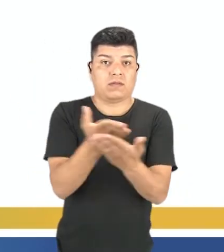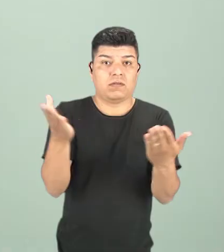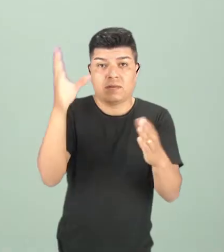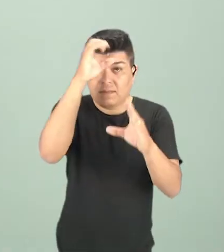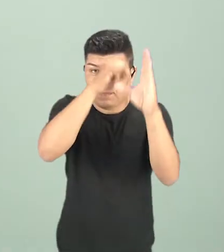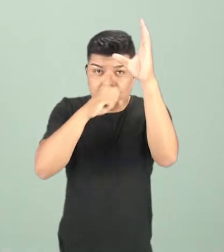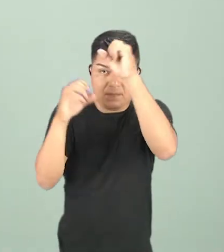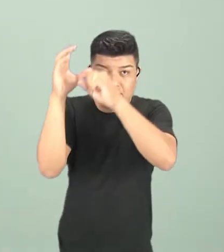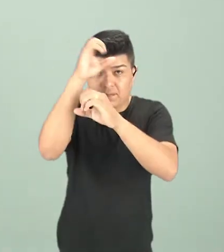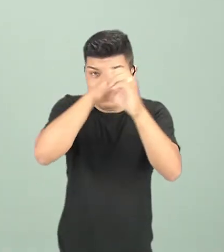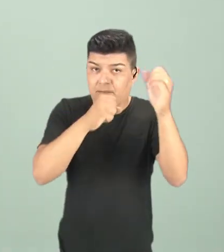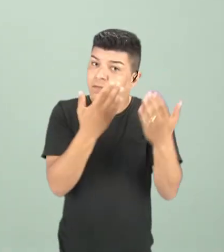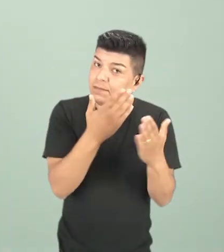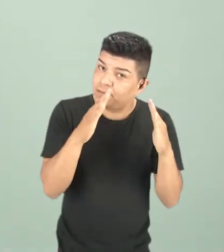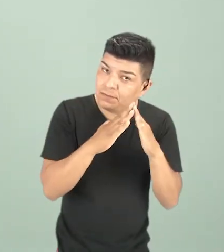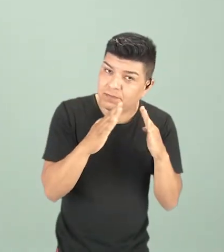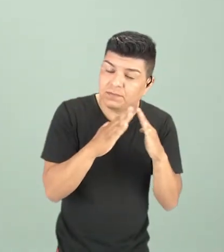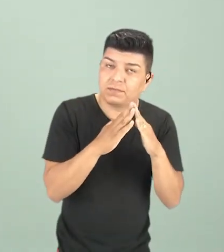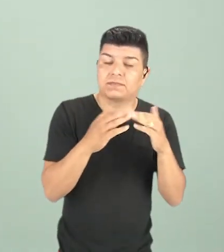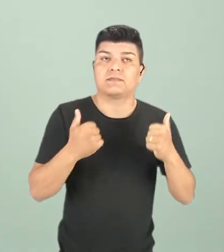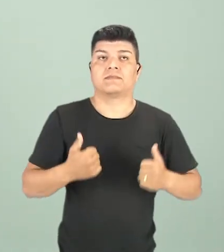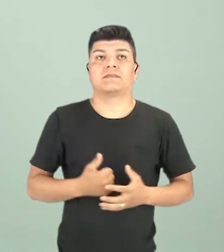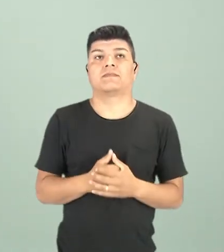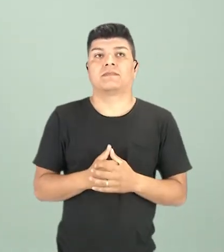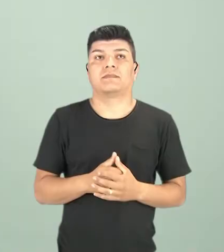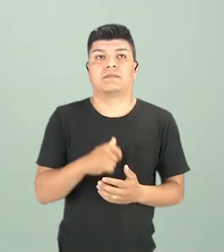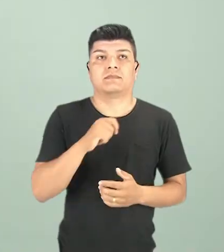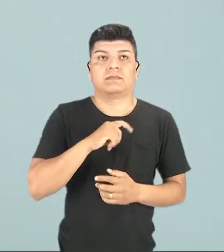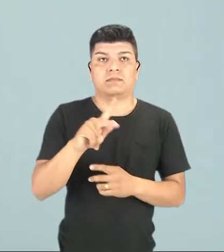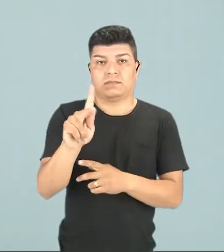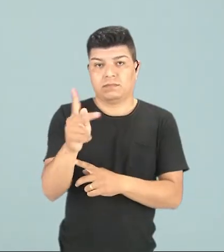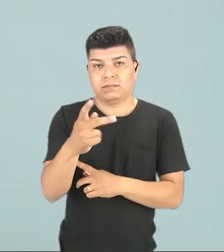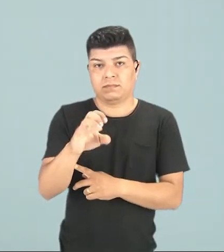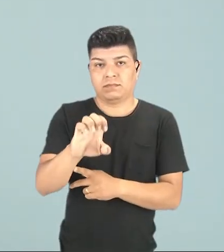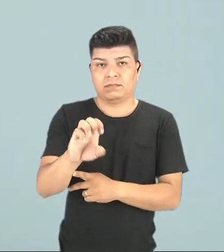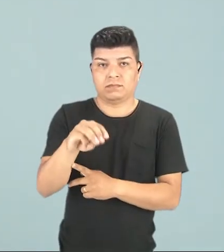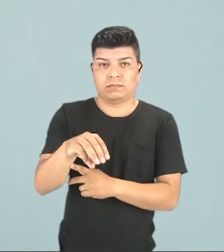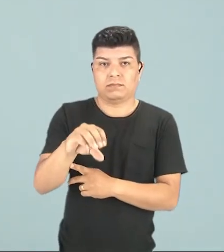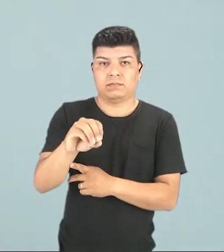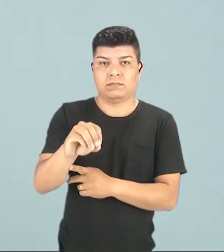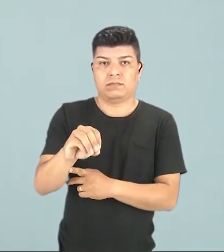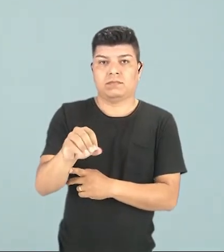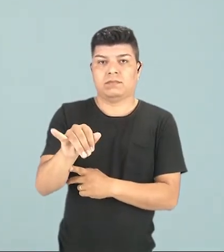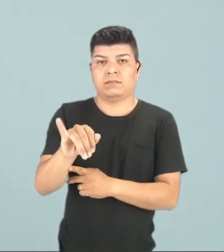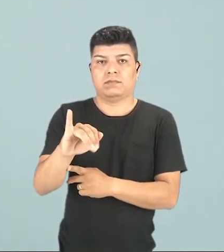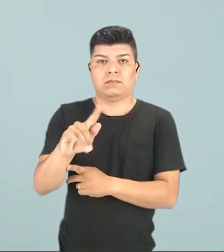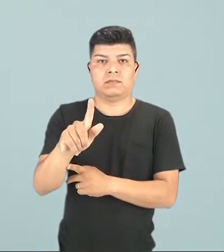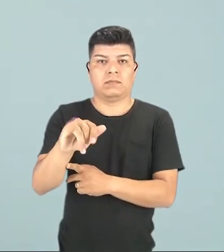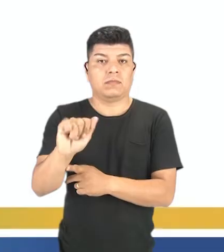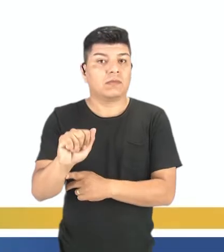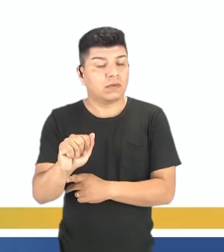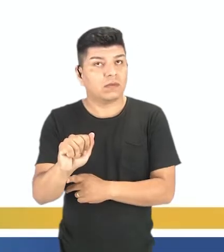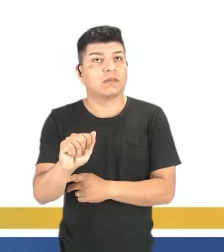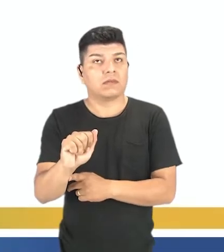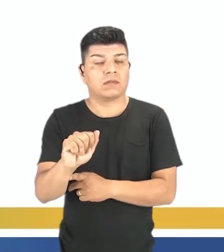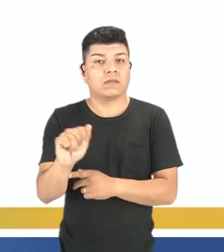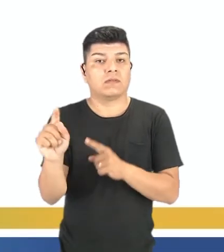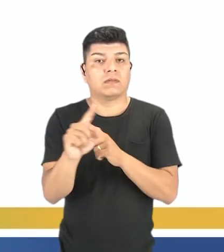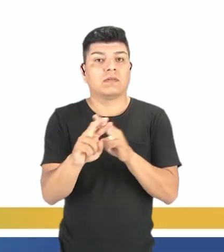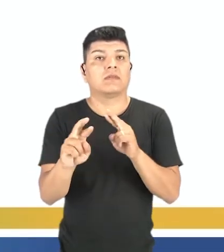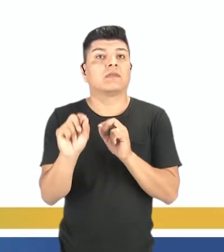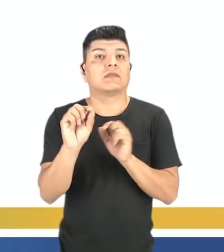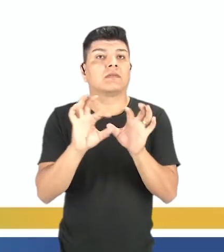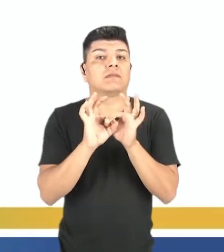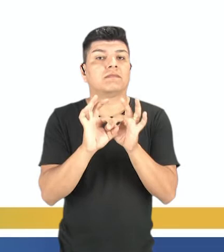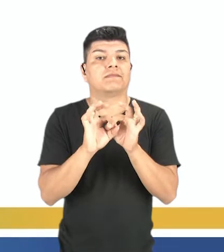também amadurecerem esses estudos em casa. Nós temos a hemofilia, né, que é uma doença também relacionada ao